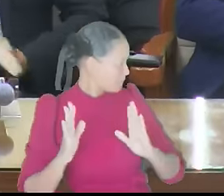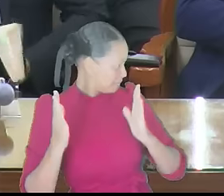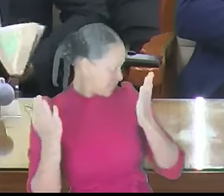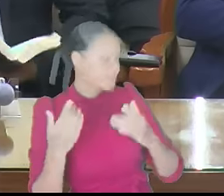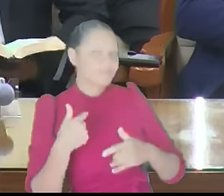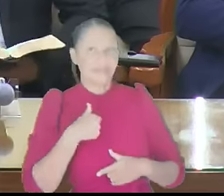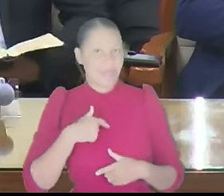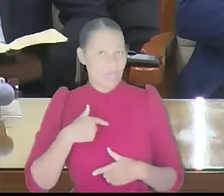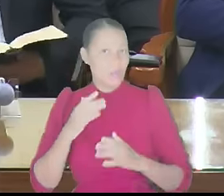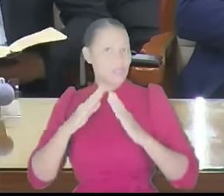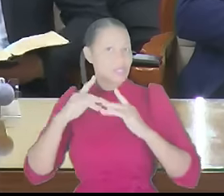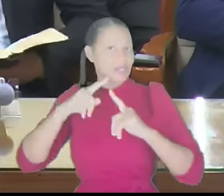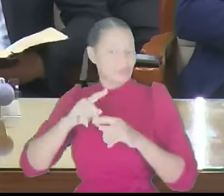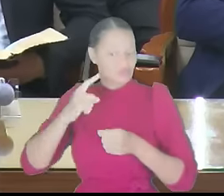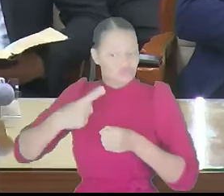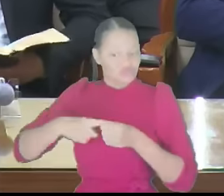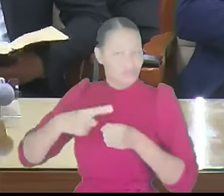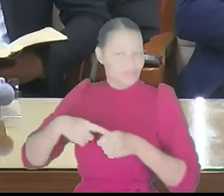do estado,